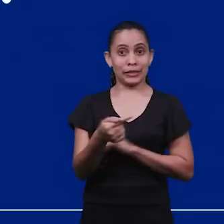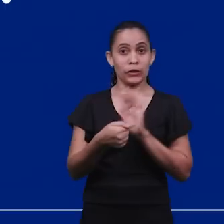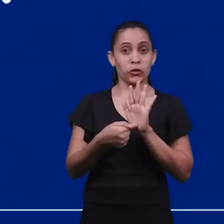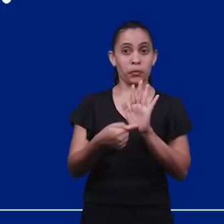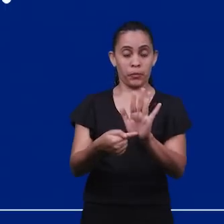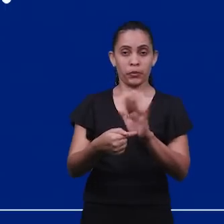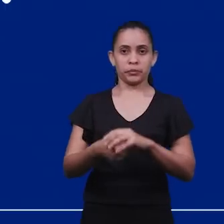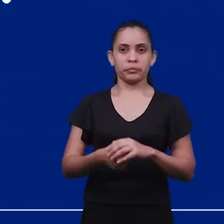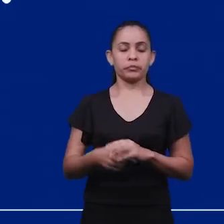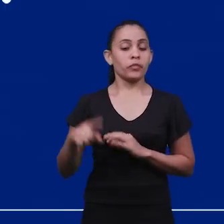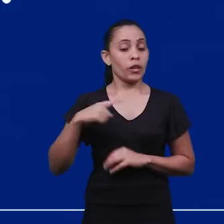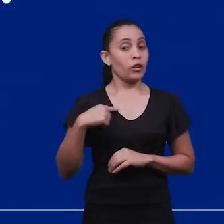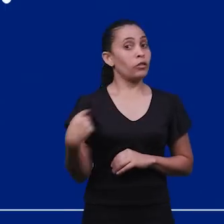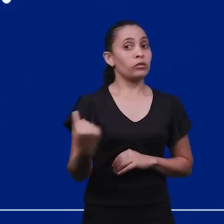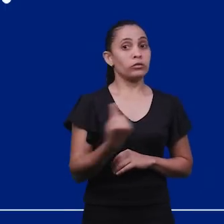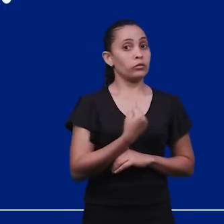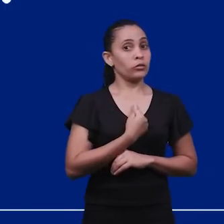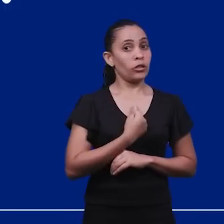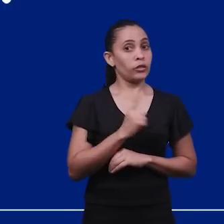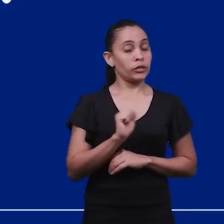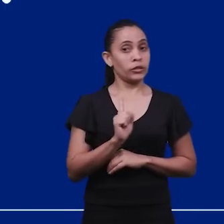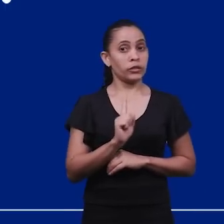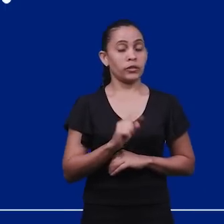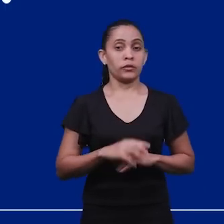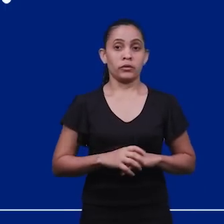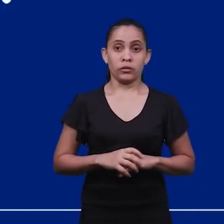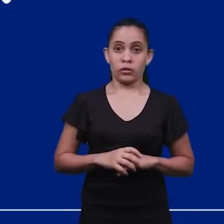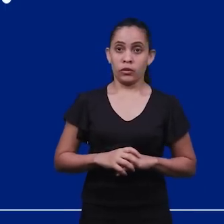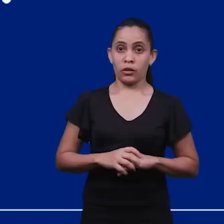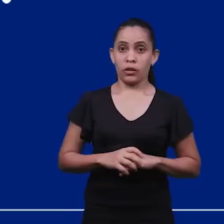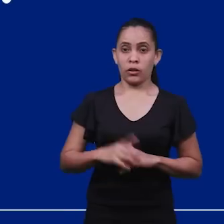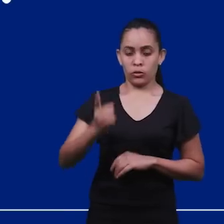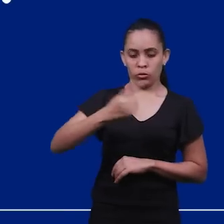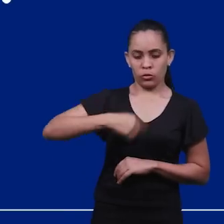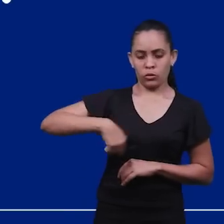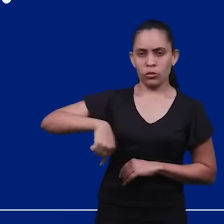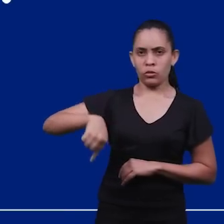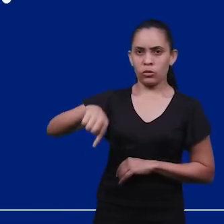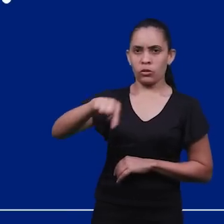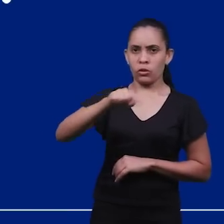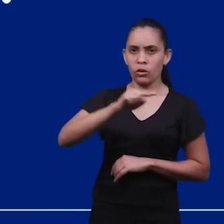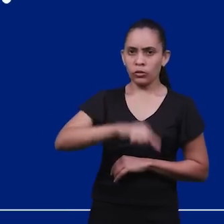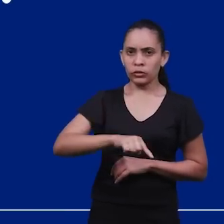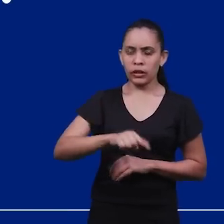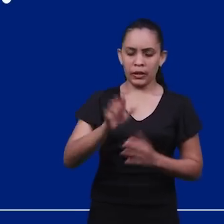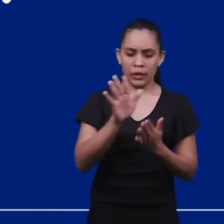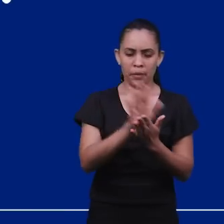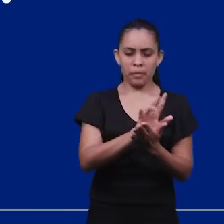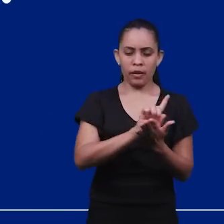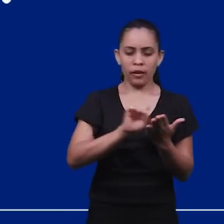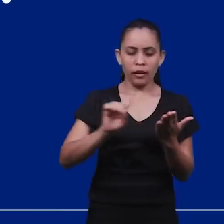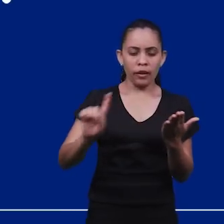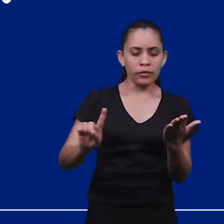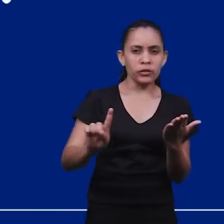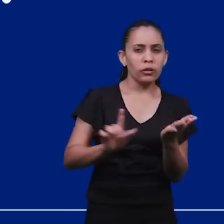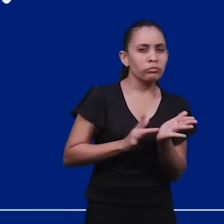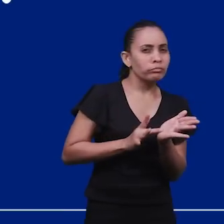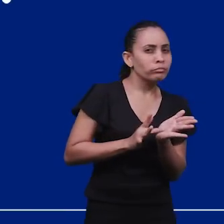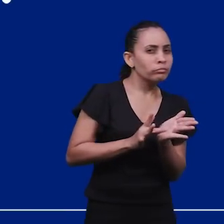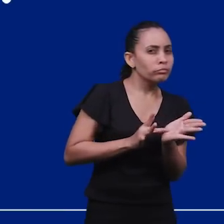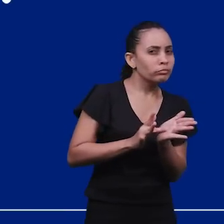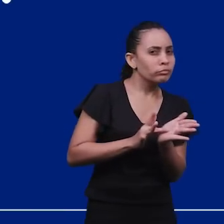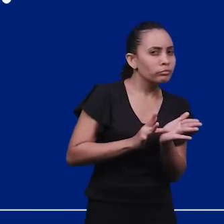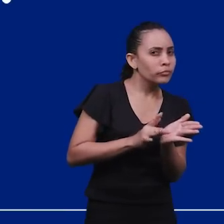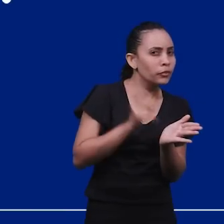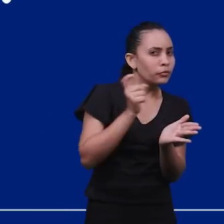assim: porque nós não somos, como muitos, falsificadores da palavra de Deus.